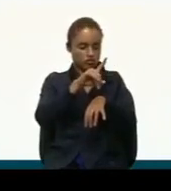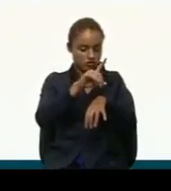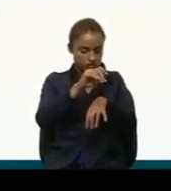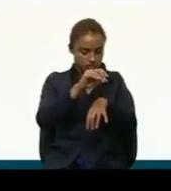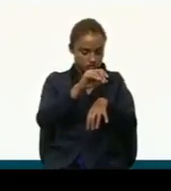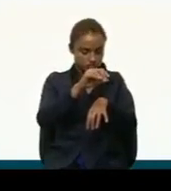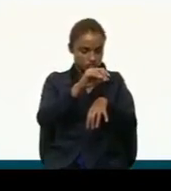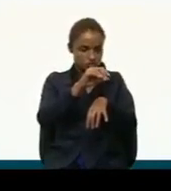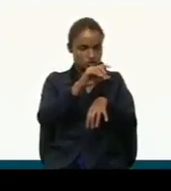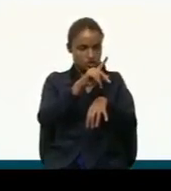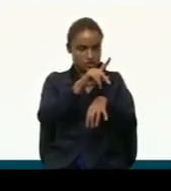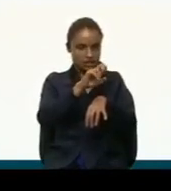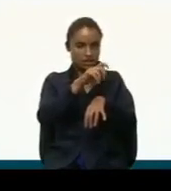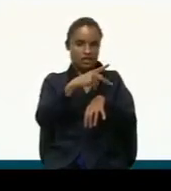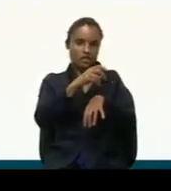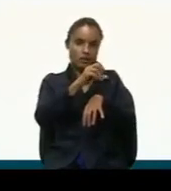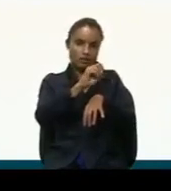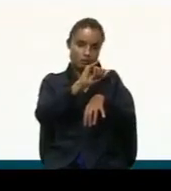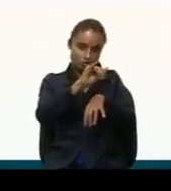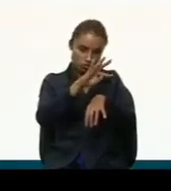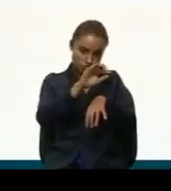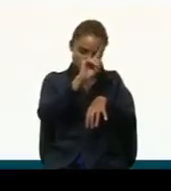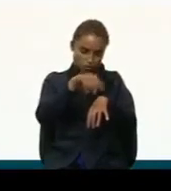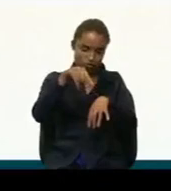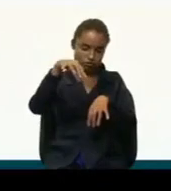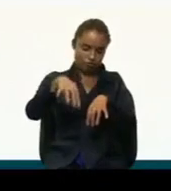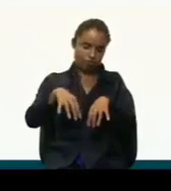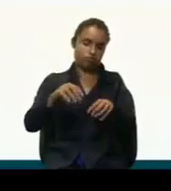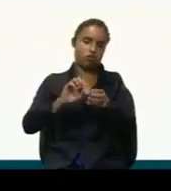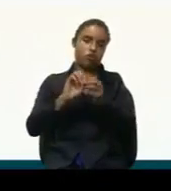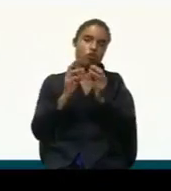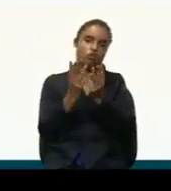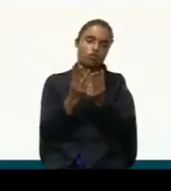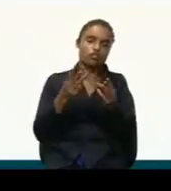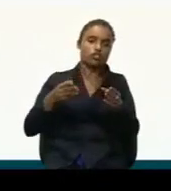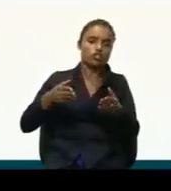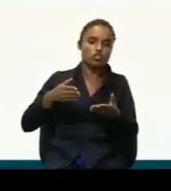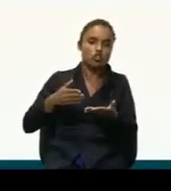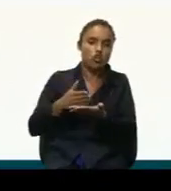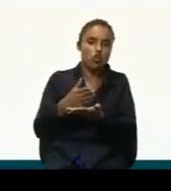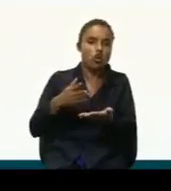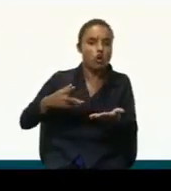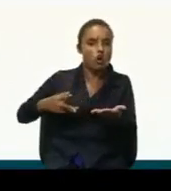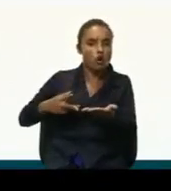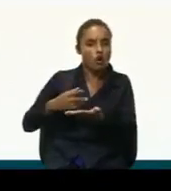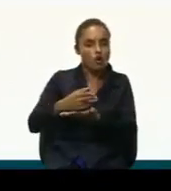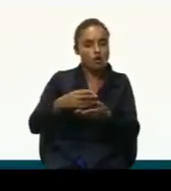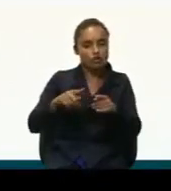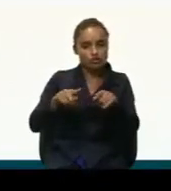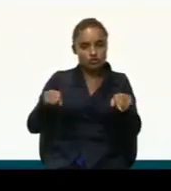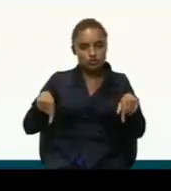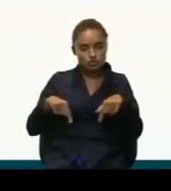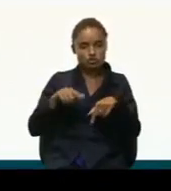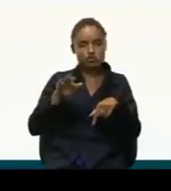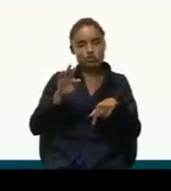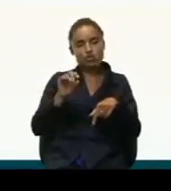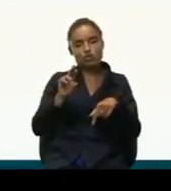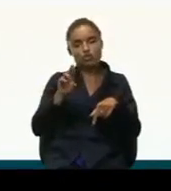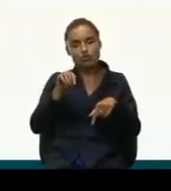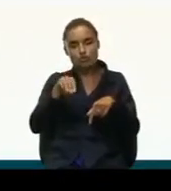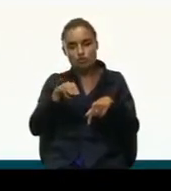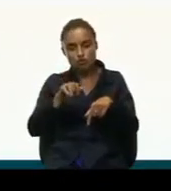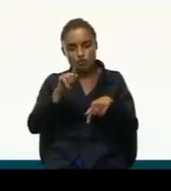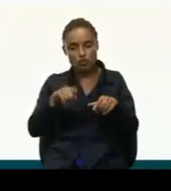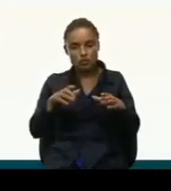ok? E a gente vai dividir o canteiro em três principais, tá? Pode ser dividido em mais, só que a